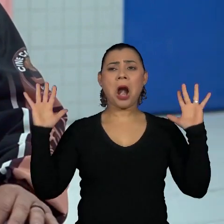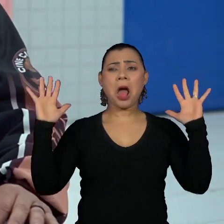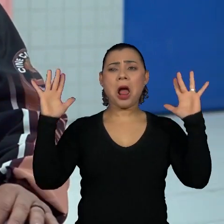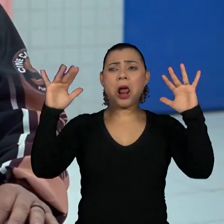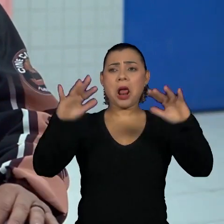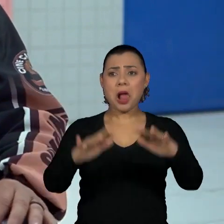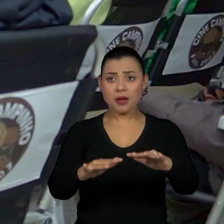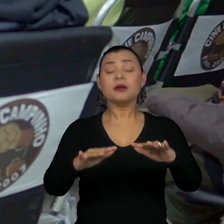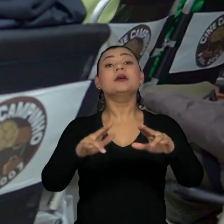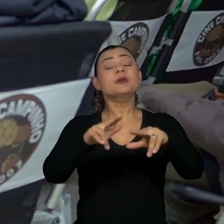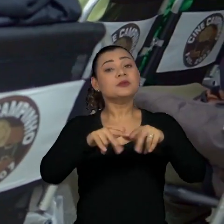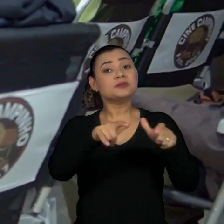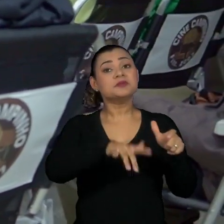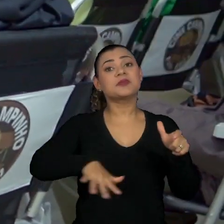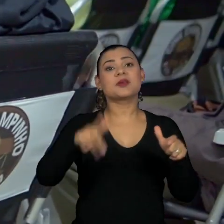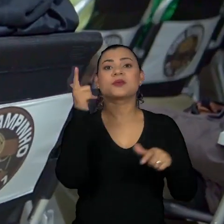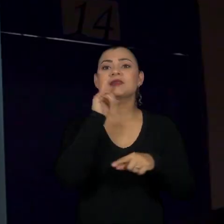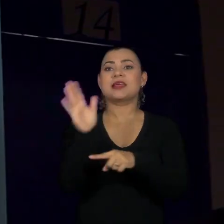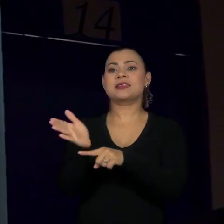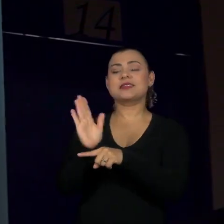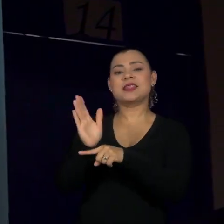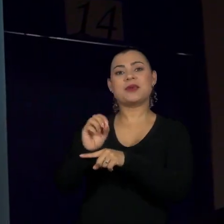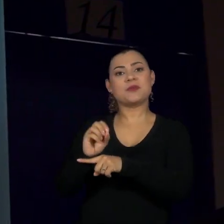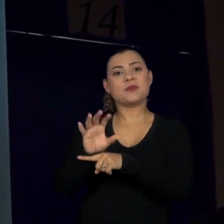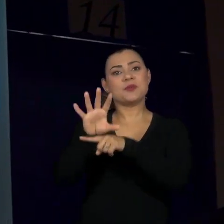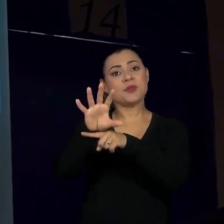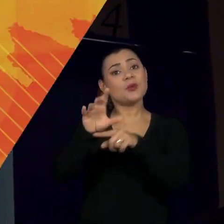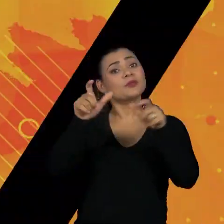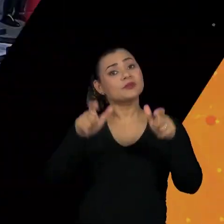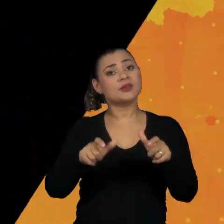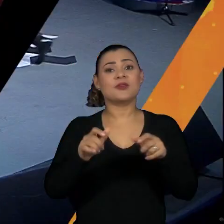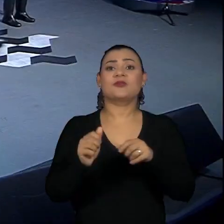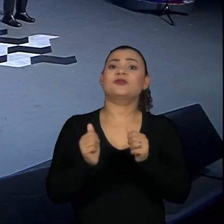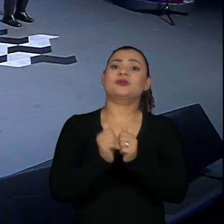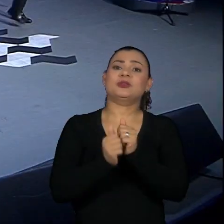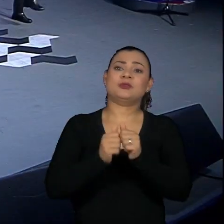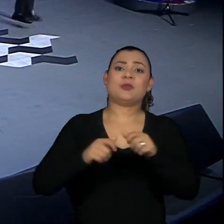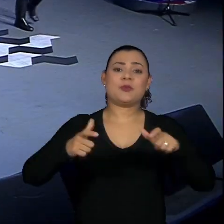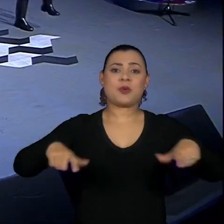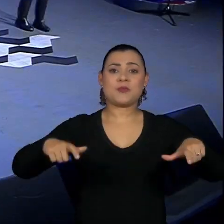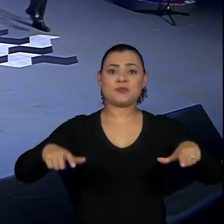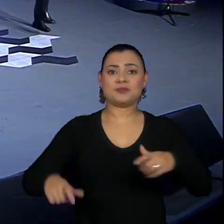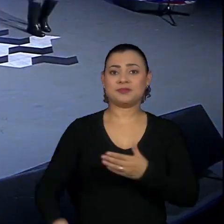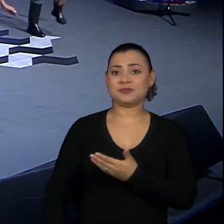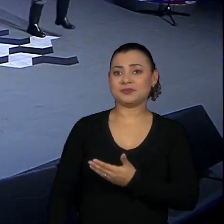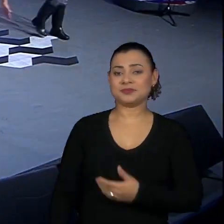gente consegue fazer um cinema periférico em um campo de futebol.